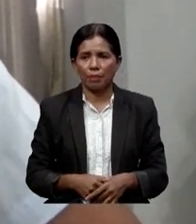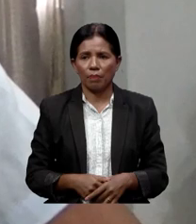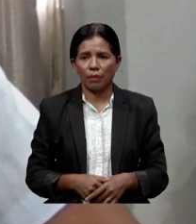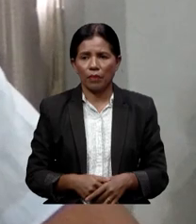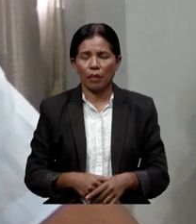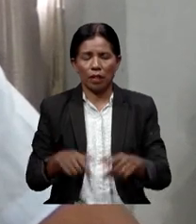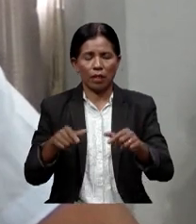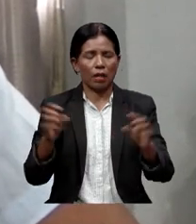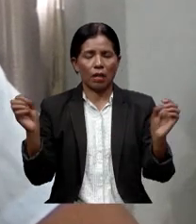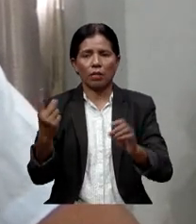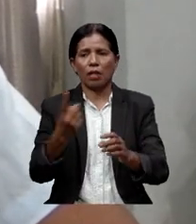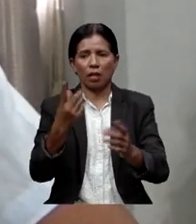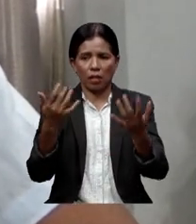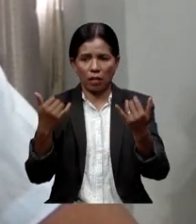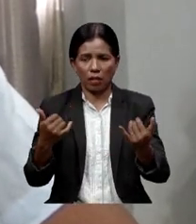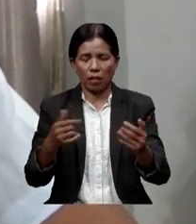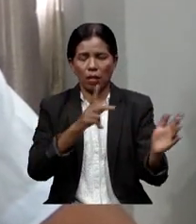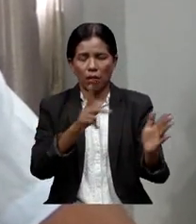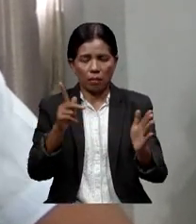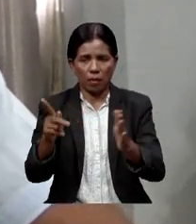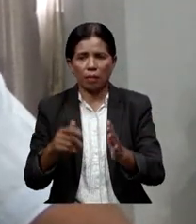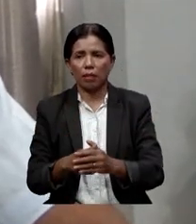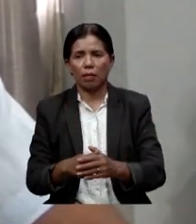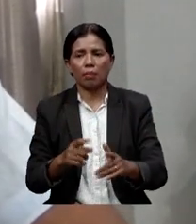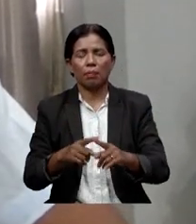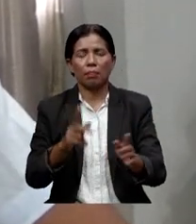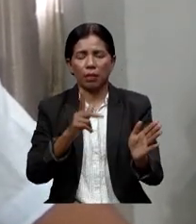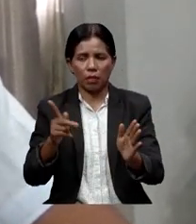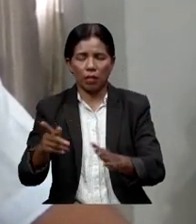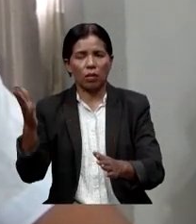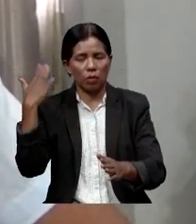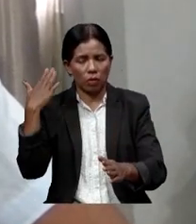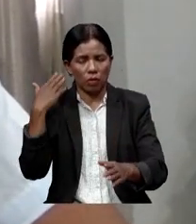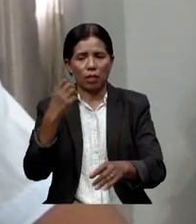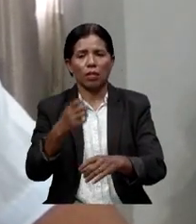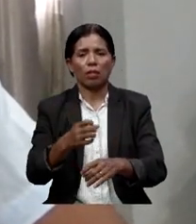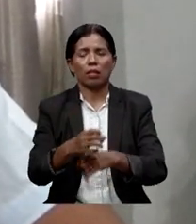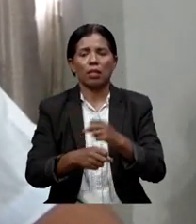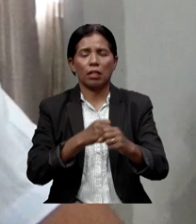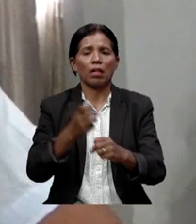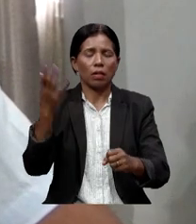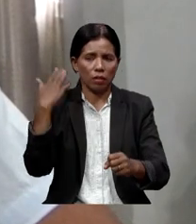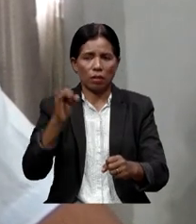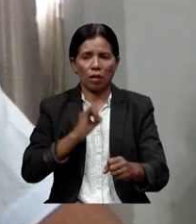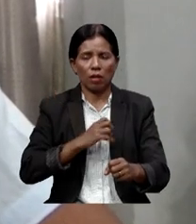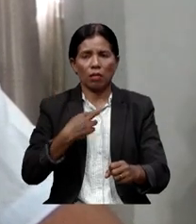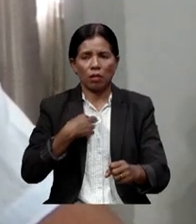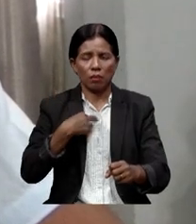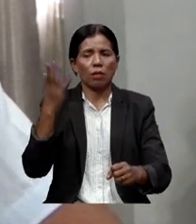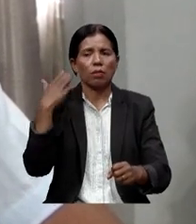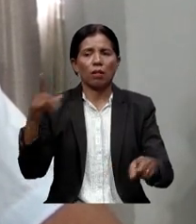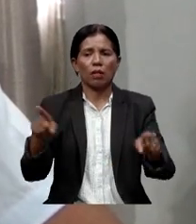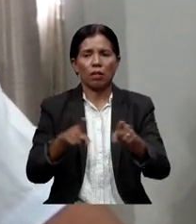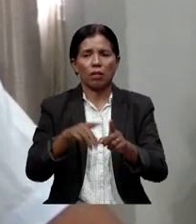idane laos fui ita laos fui ia planu Me plano ne mai kira sosi anteriormente hau rasik maka sa ulu kan sa